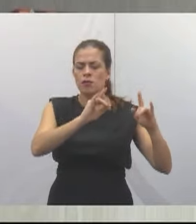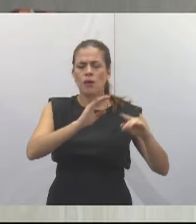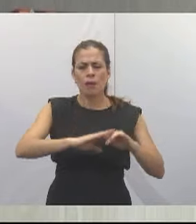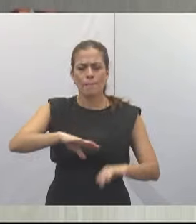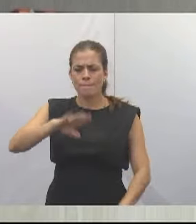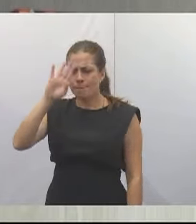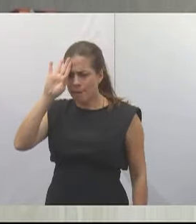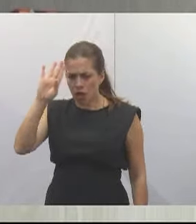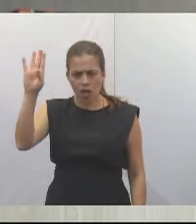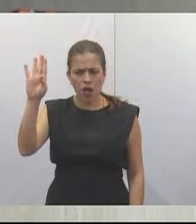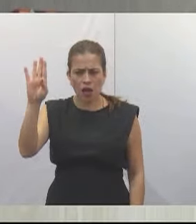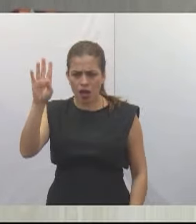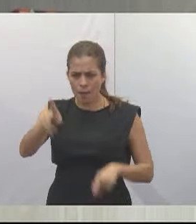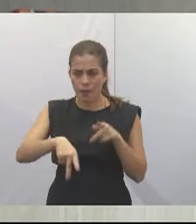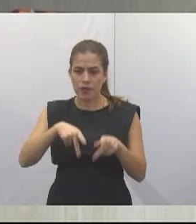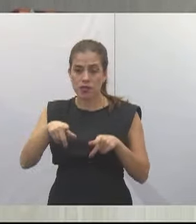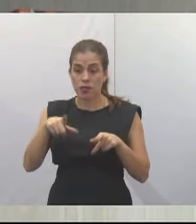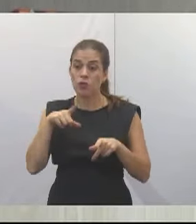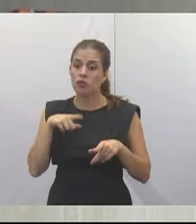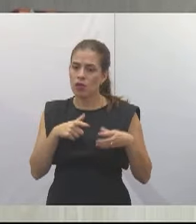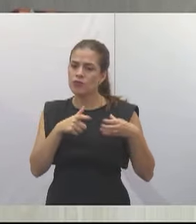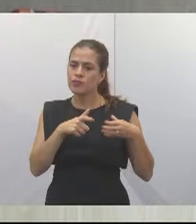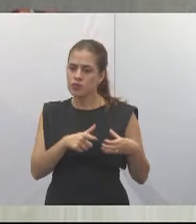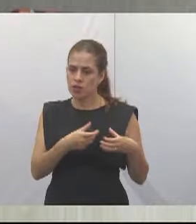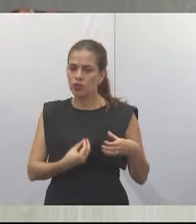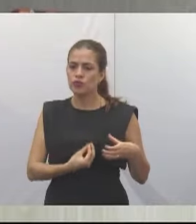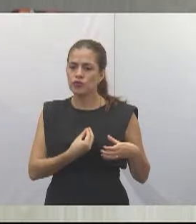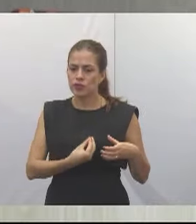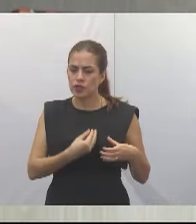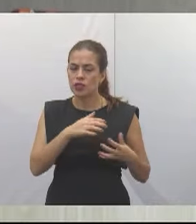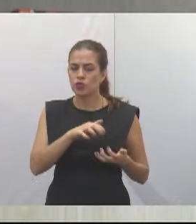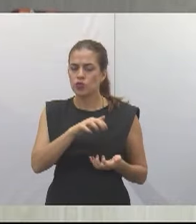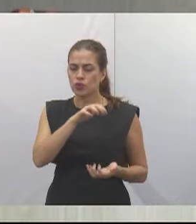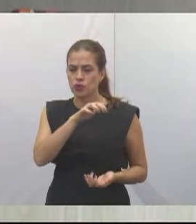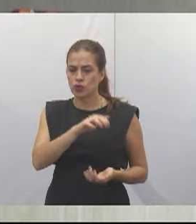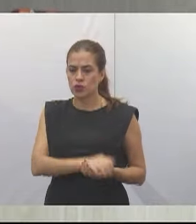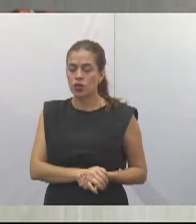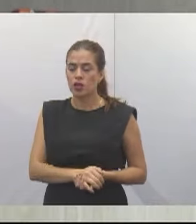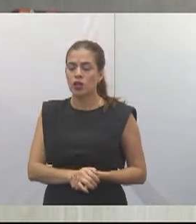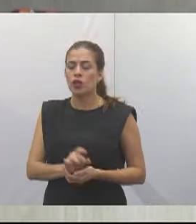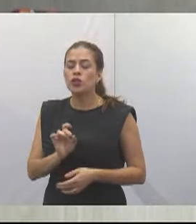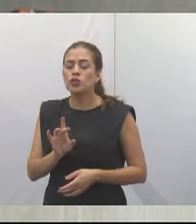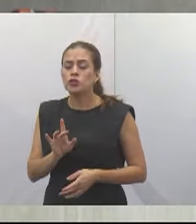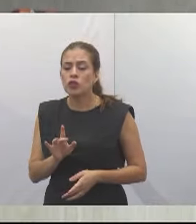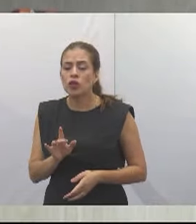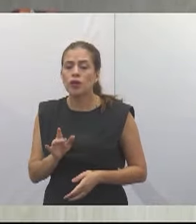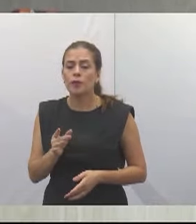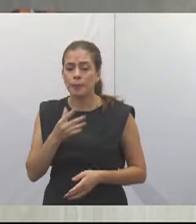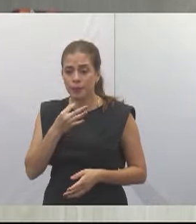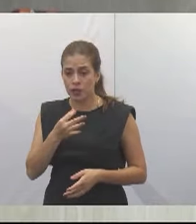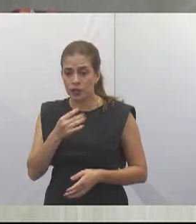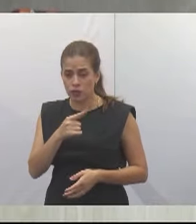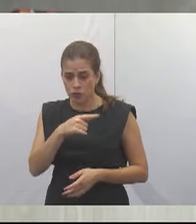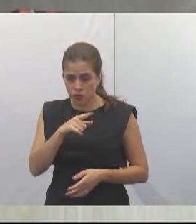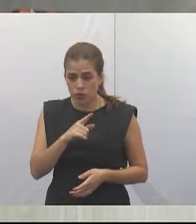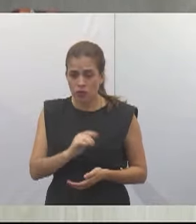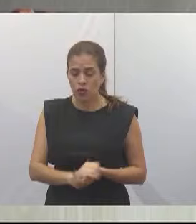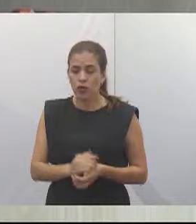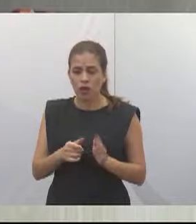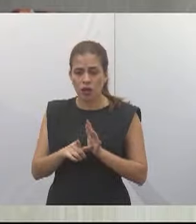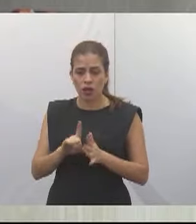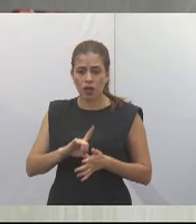para a população lá ter esse centro de convivência. Só colocando mais uma coisa, vereador, o senhor comentou ali um